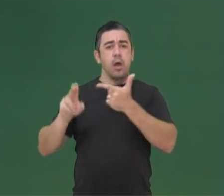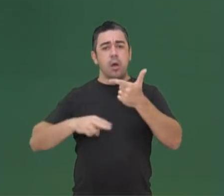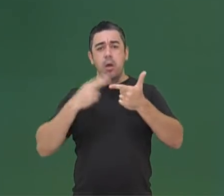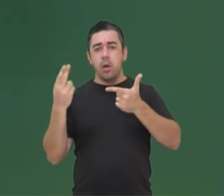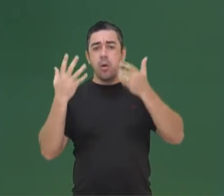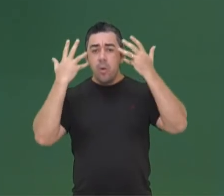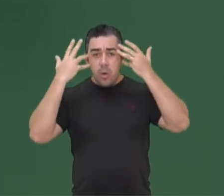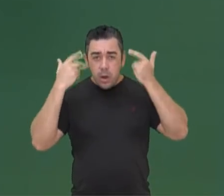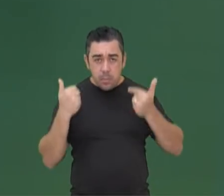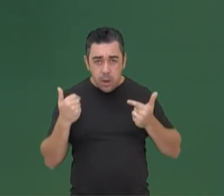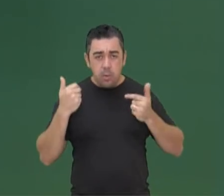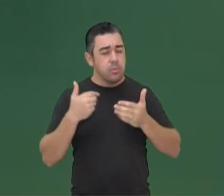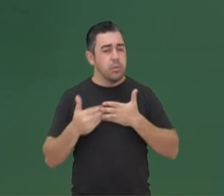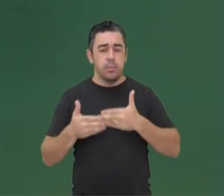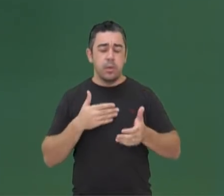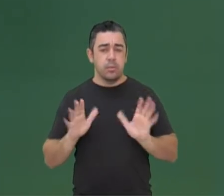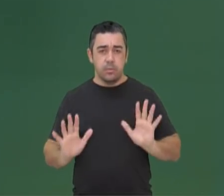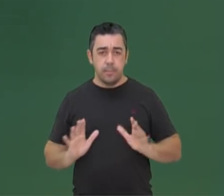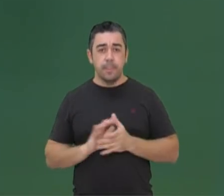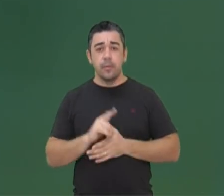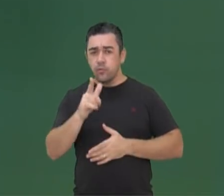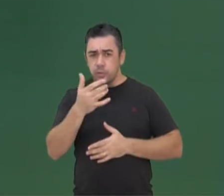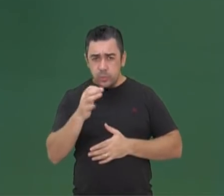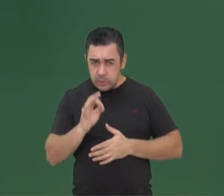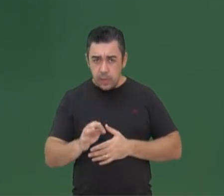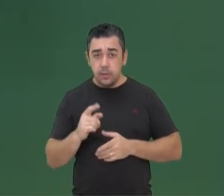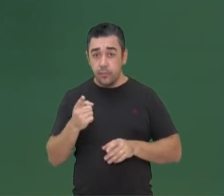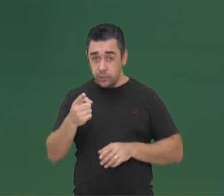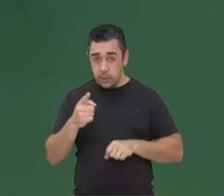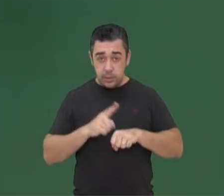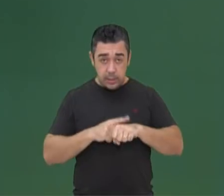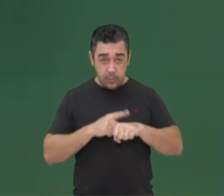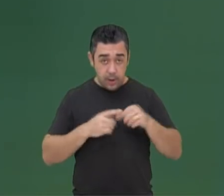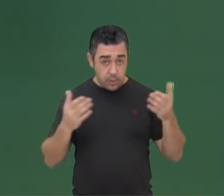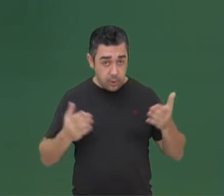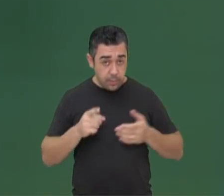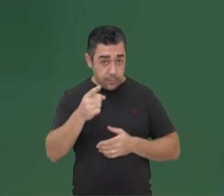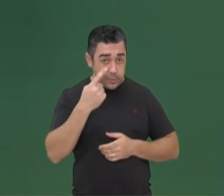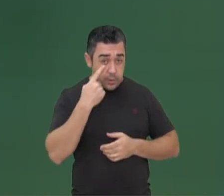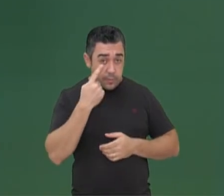Se você não acertou o exercício, não tem problema. Eu vou dar um tempinho agora para você